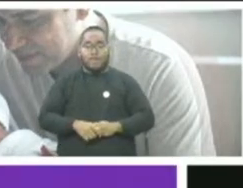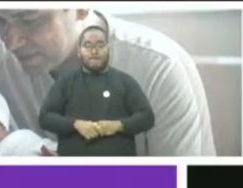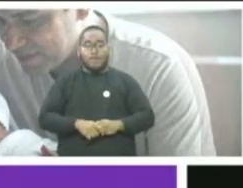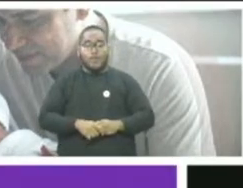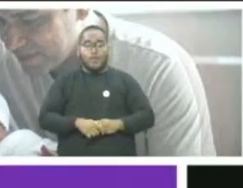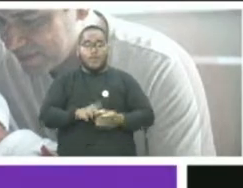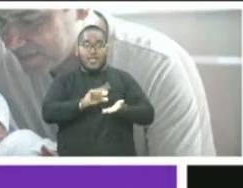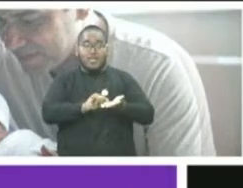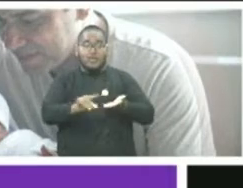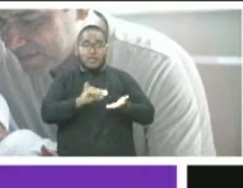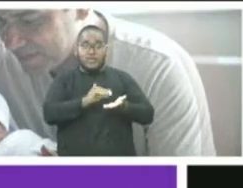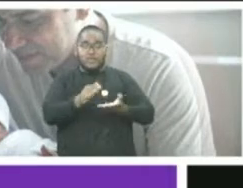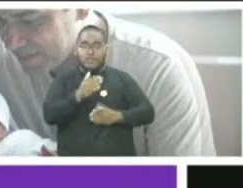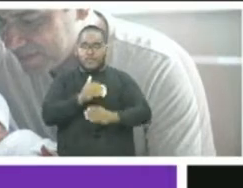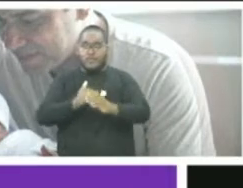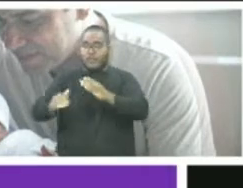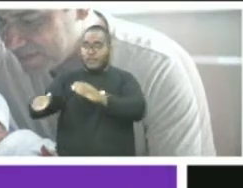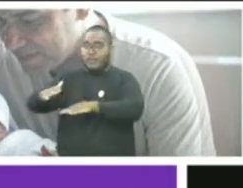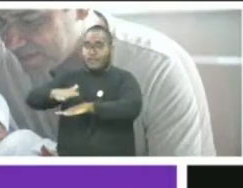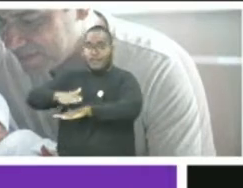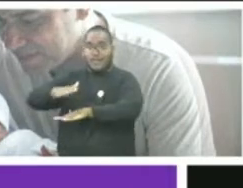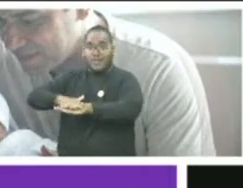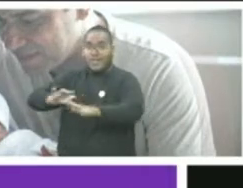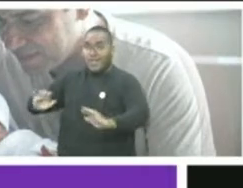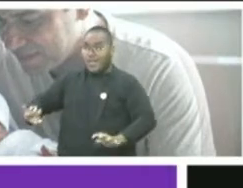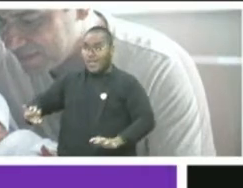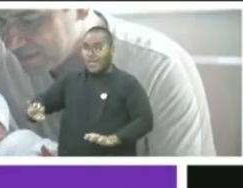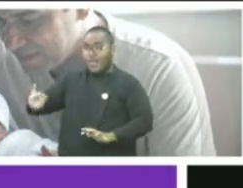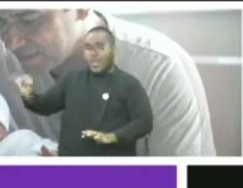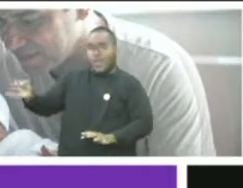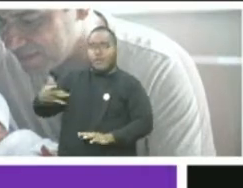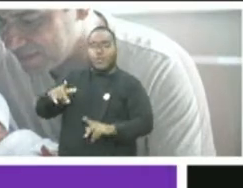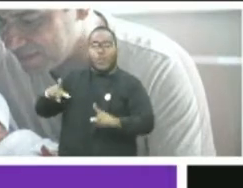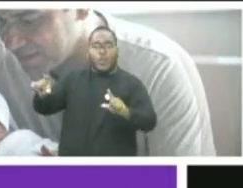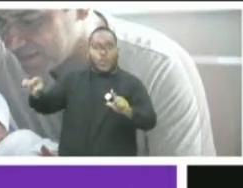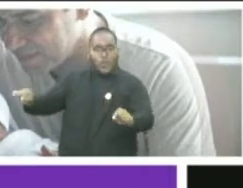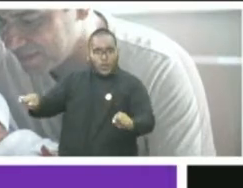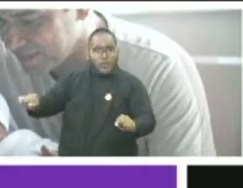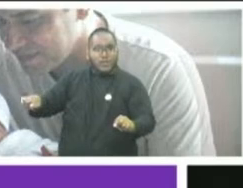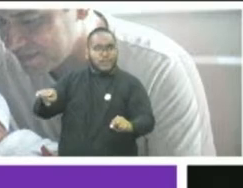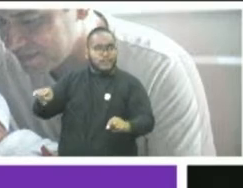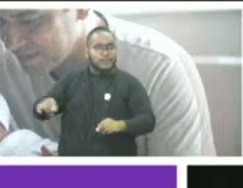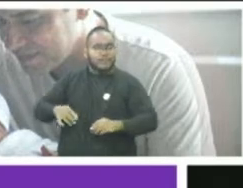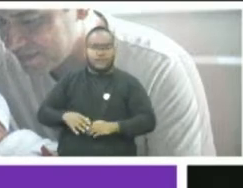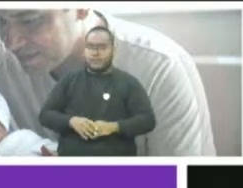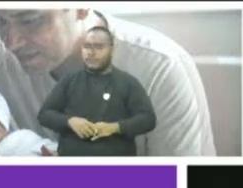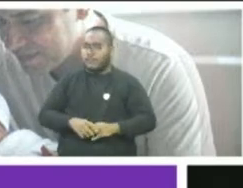inovadora, que é devolver a resposta,